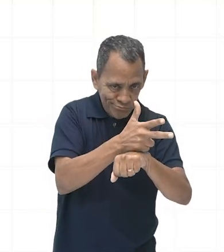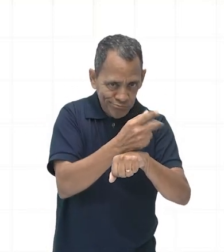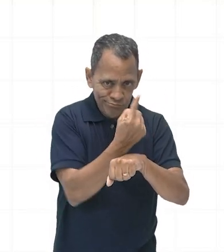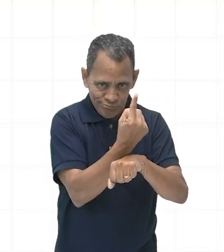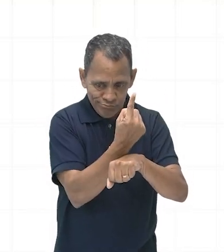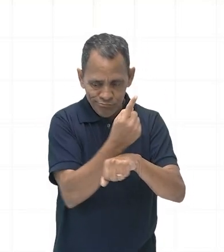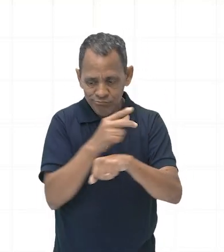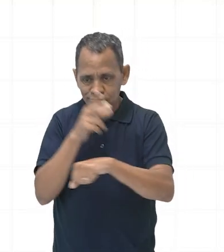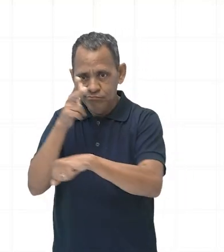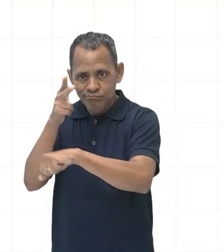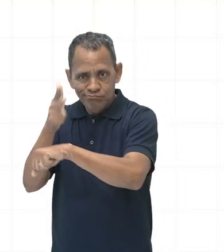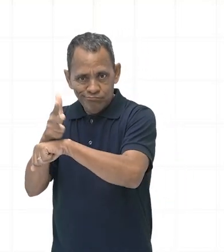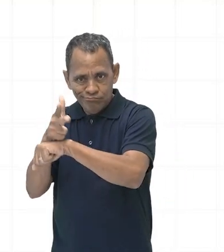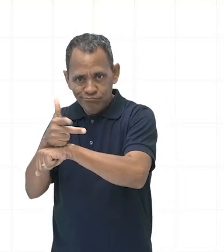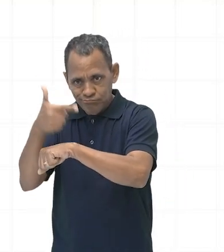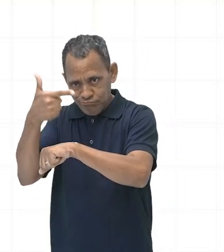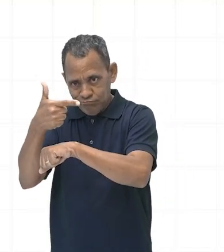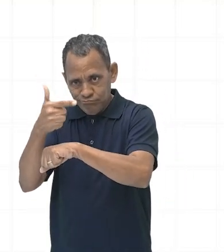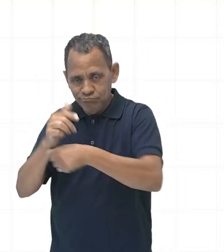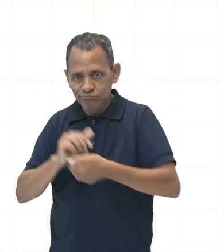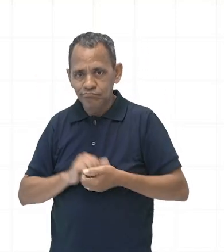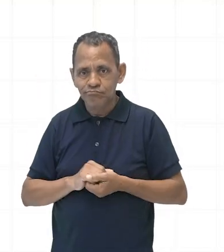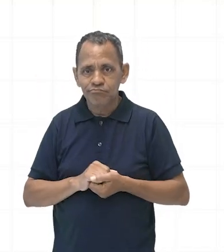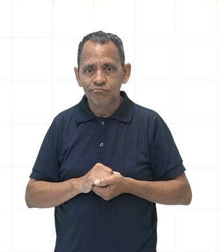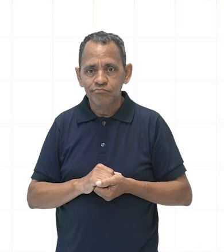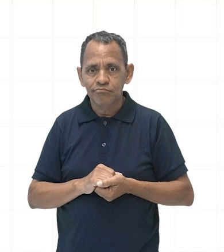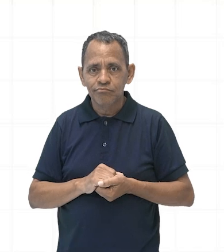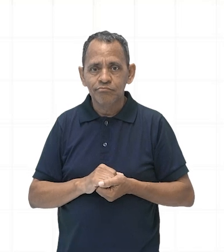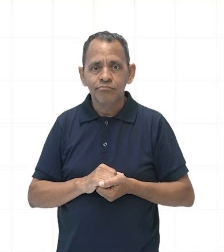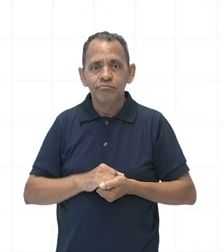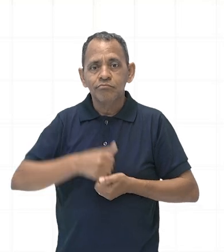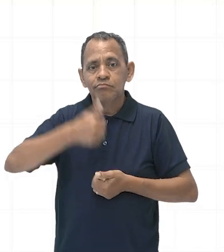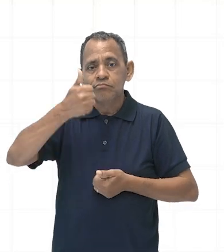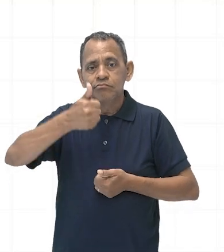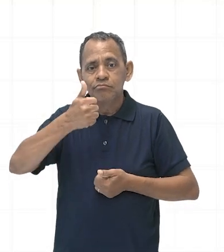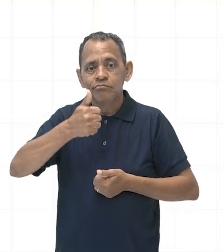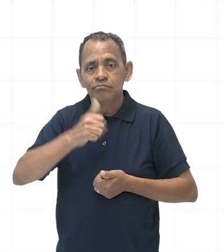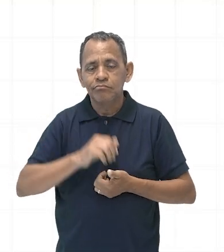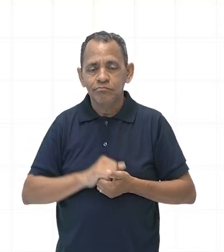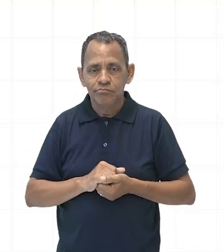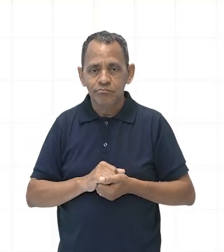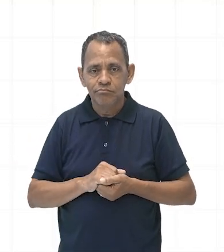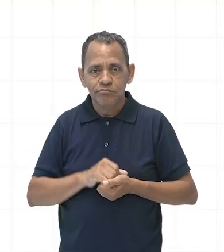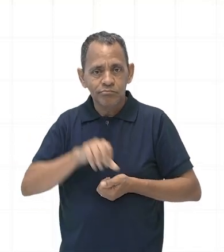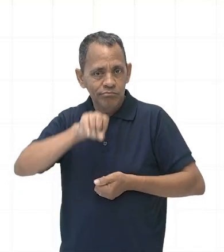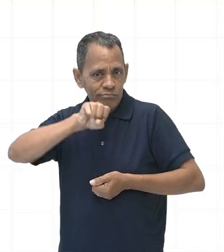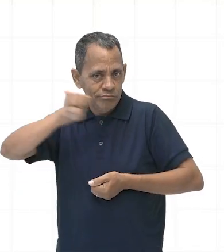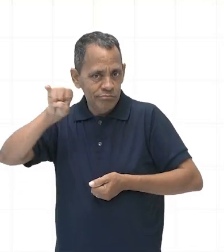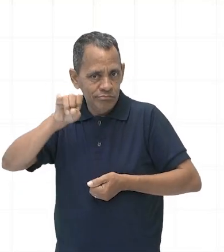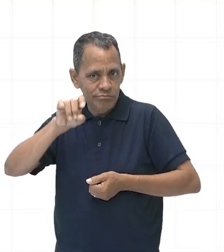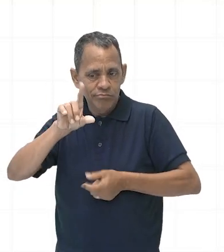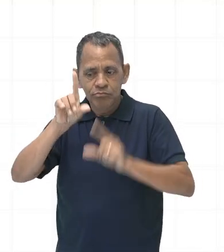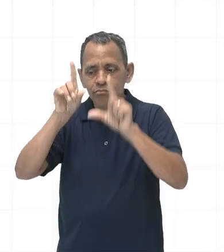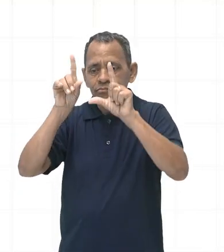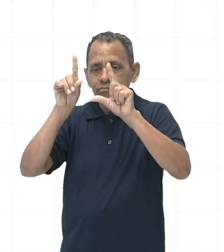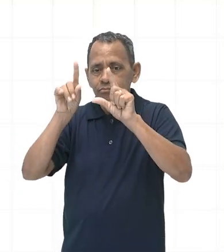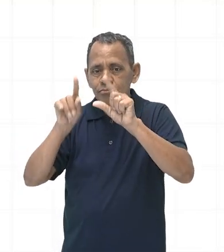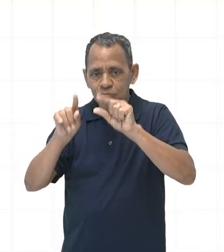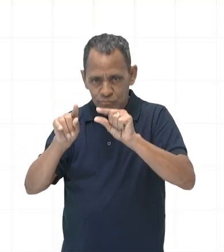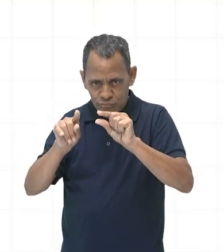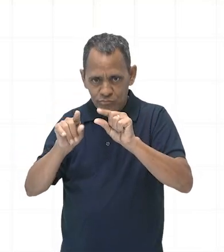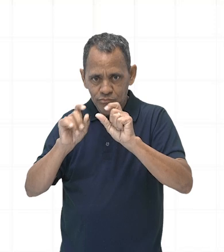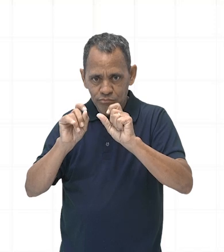Agora, 2 a 2. Então, gente, primeiro, se eu diminuir o